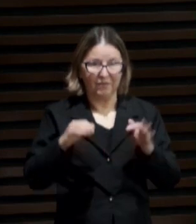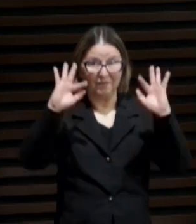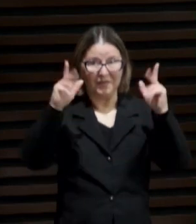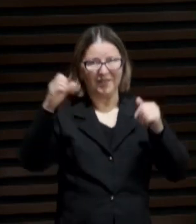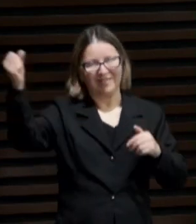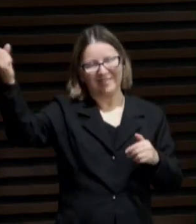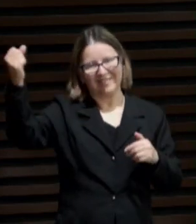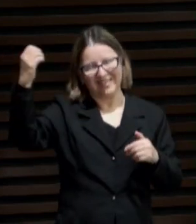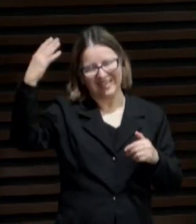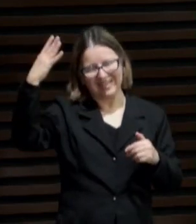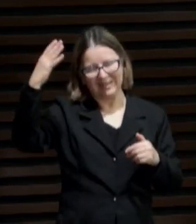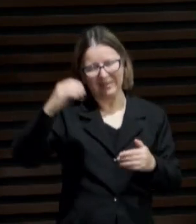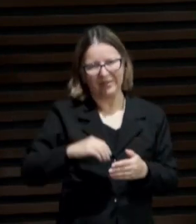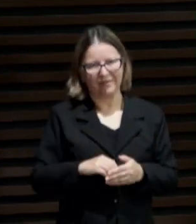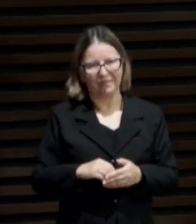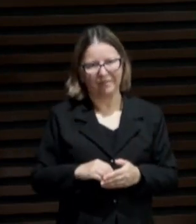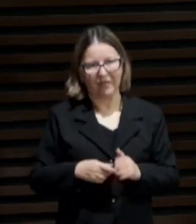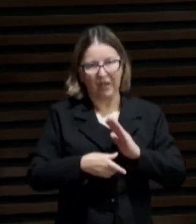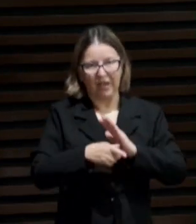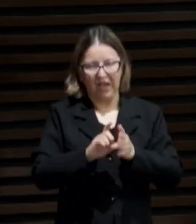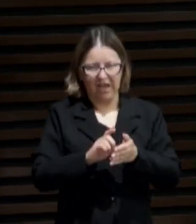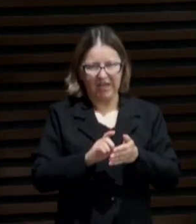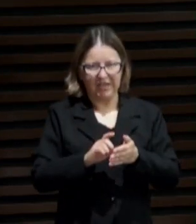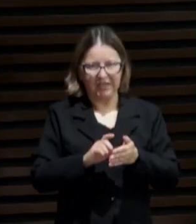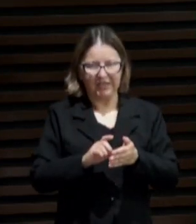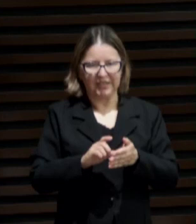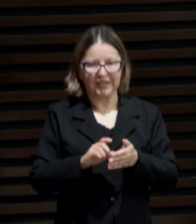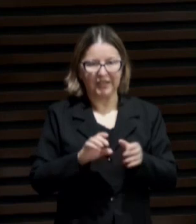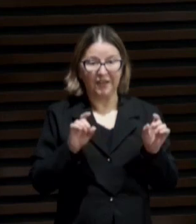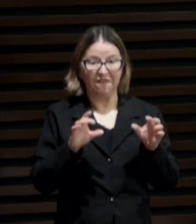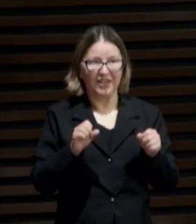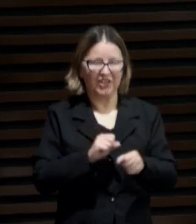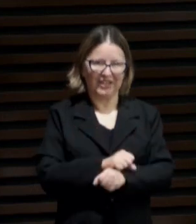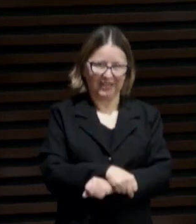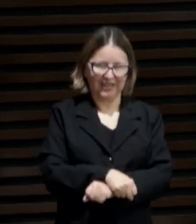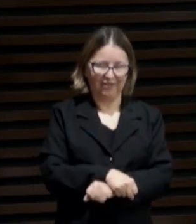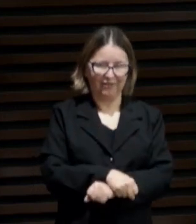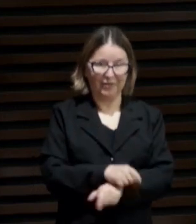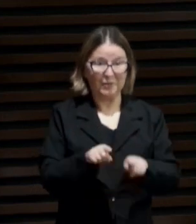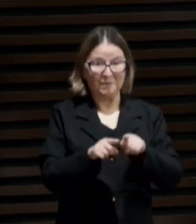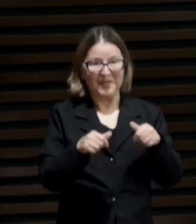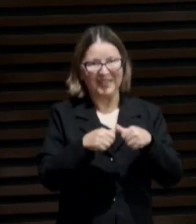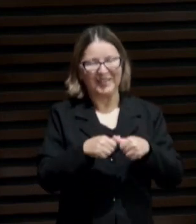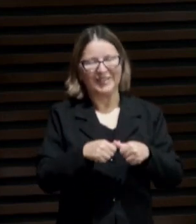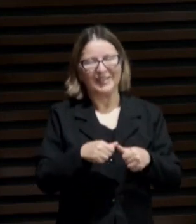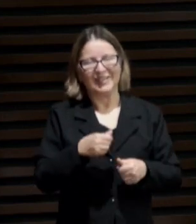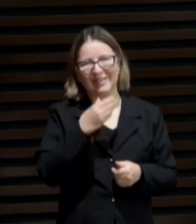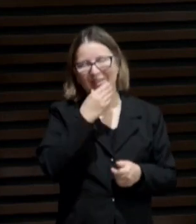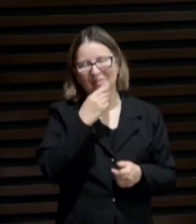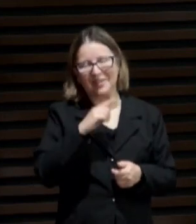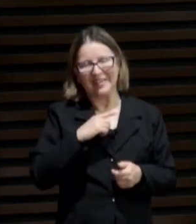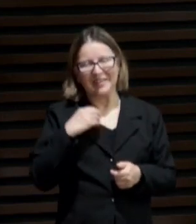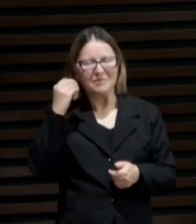um contrabandista de escravos, e esse homem teve uma experiência tão maravilhosa com Deus.